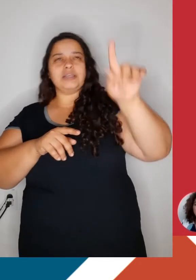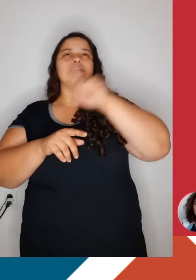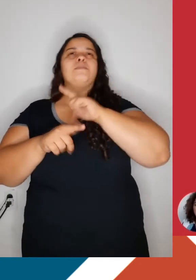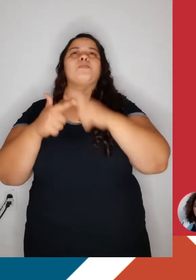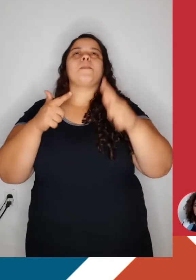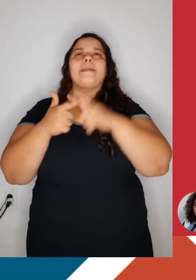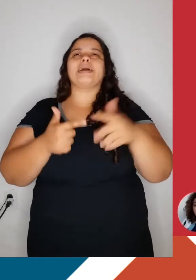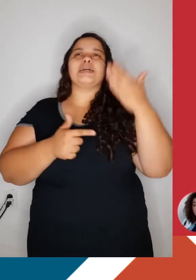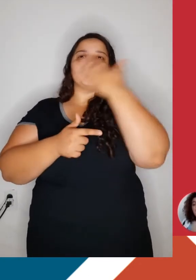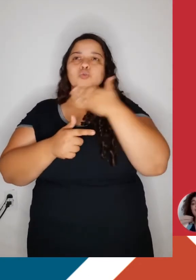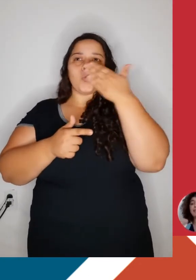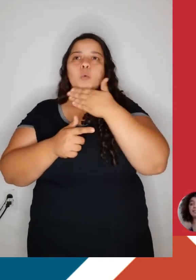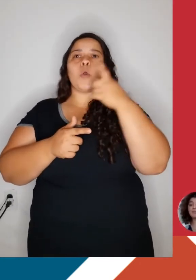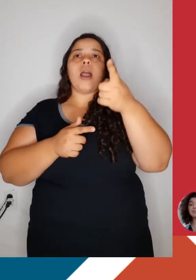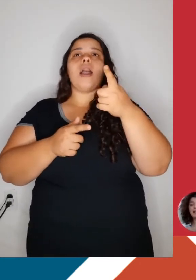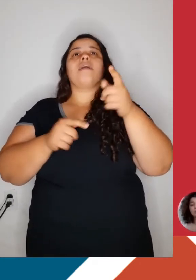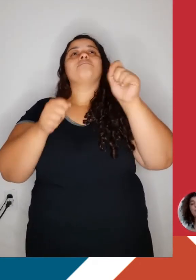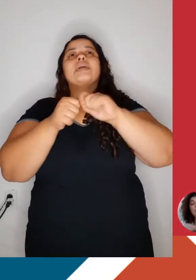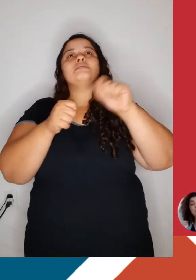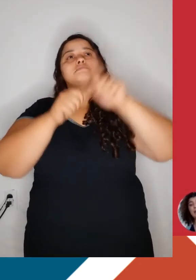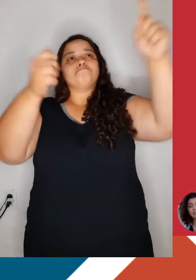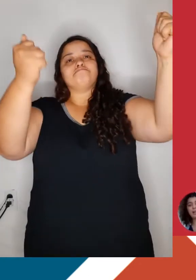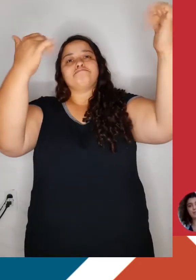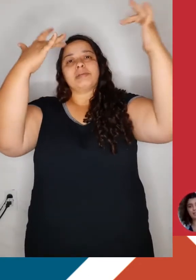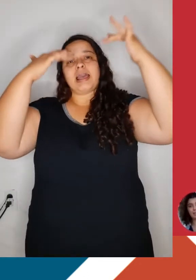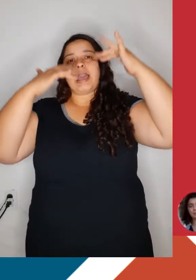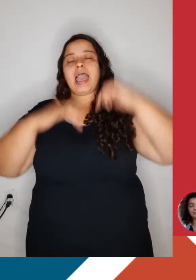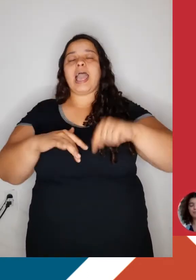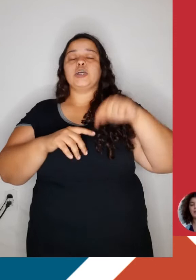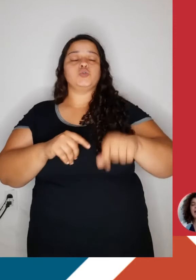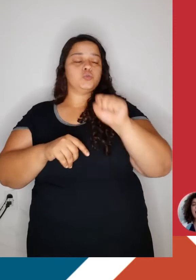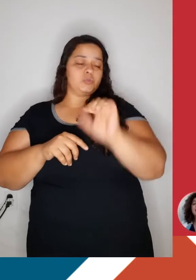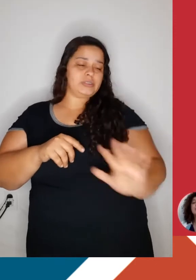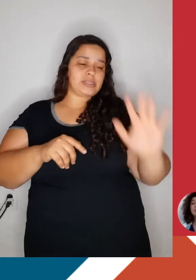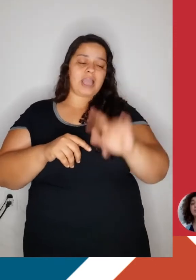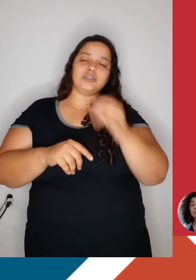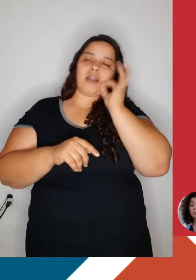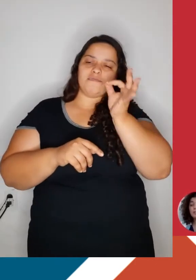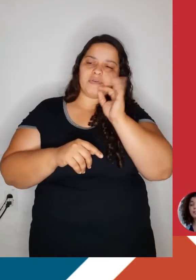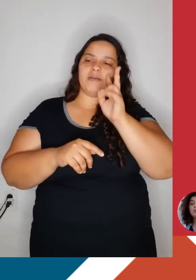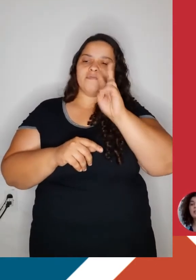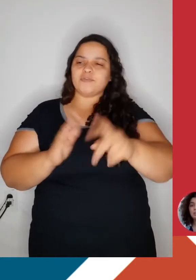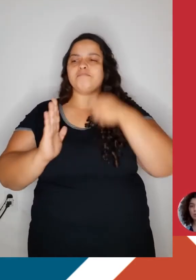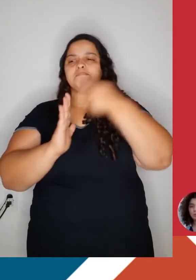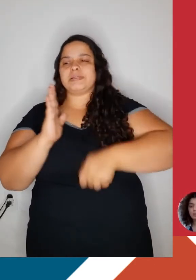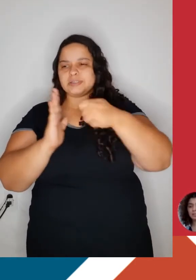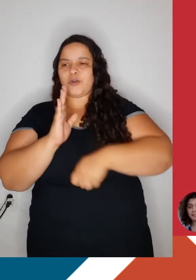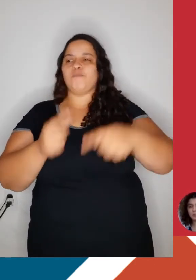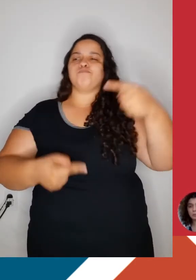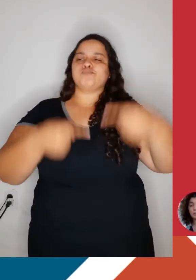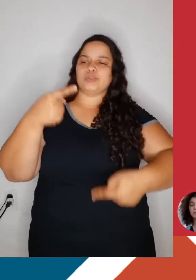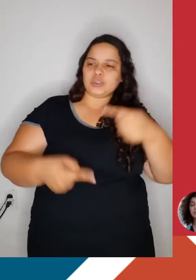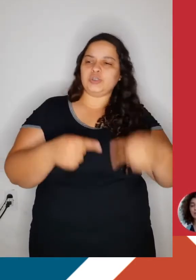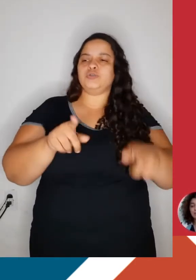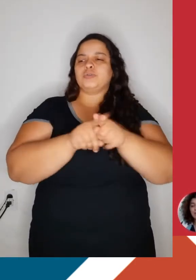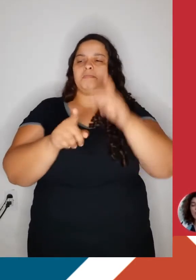crise açucareira, enviava escravizados para o Sudeste cafeeiro. A pressão de grupos políticos e religiosos ingleses